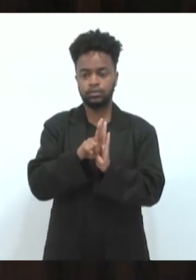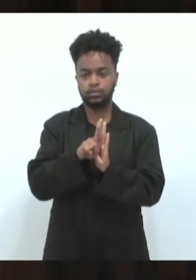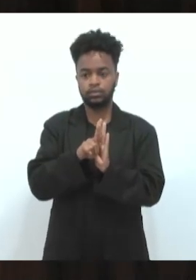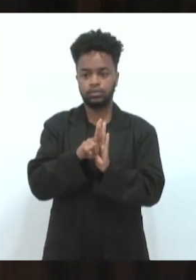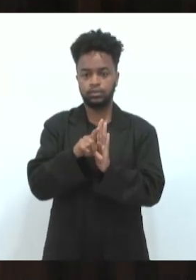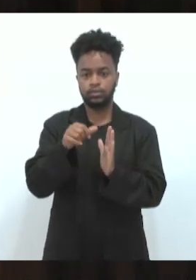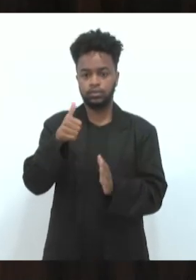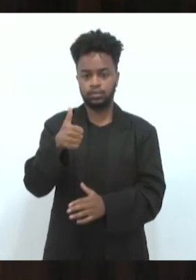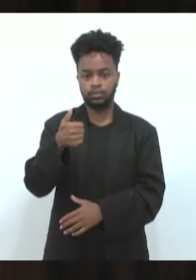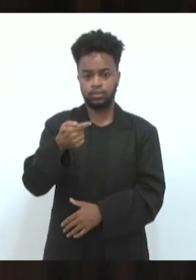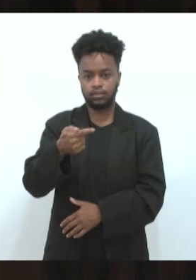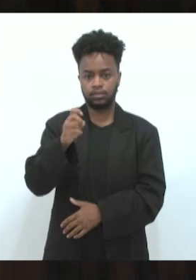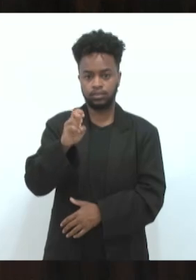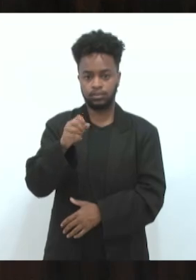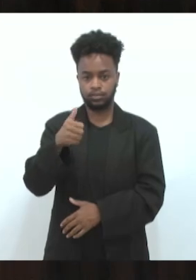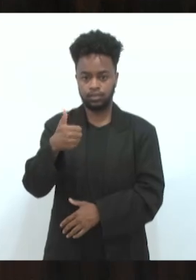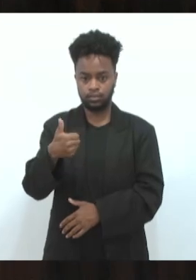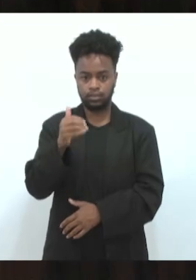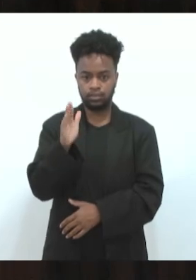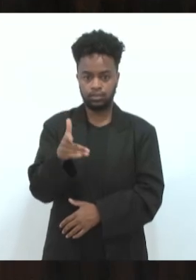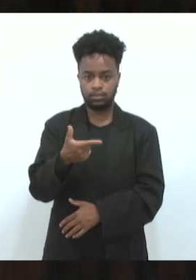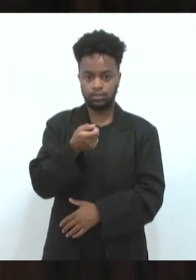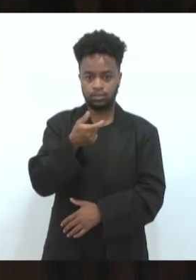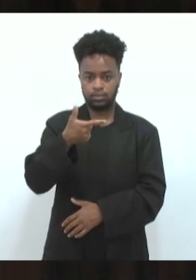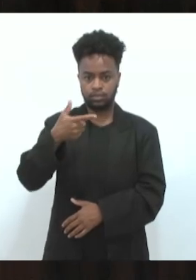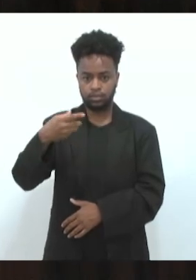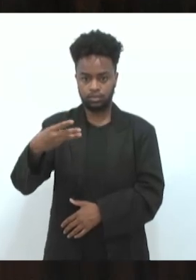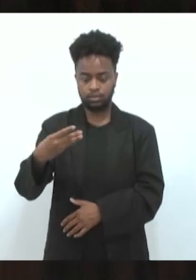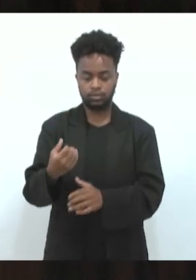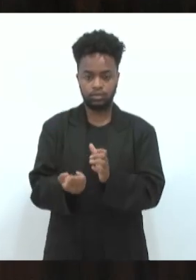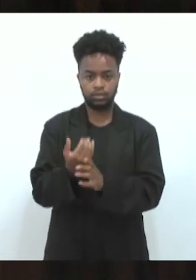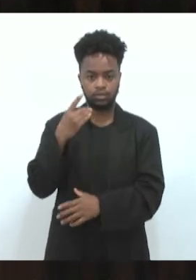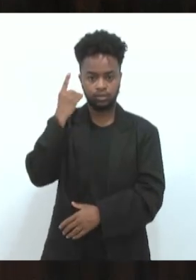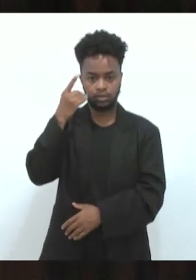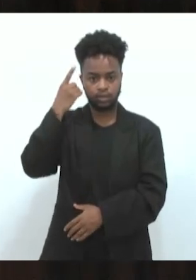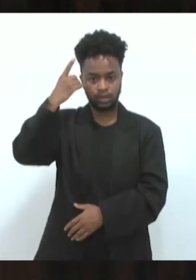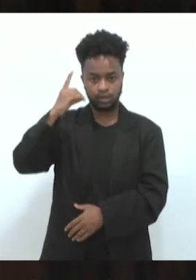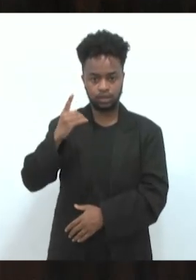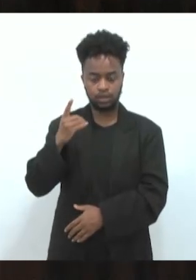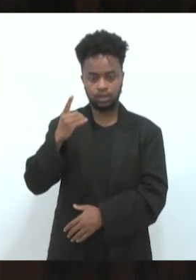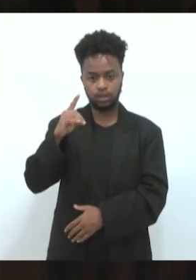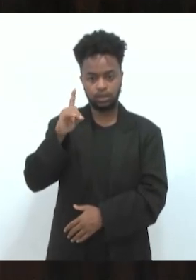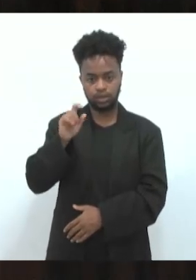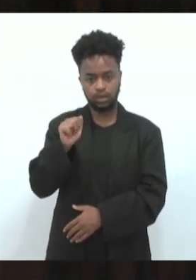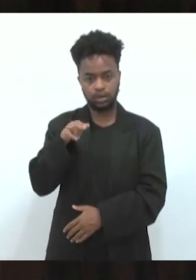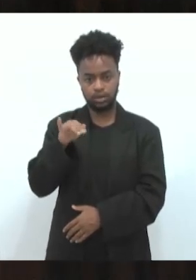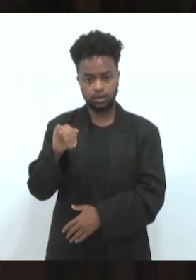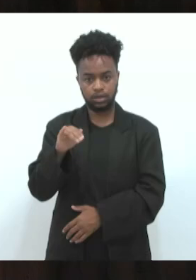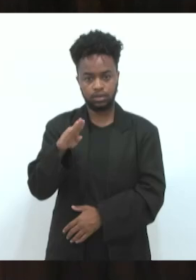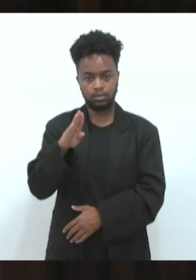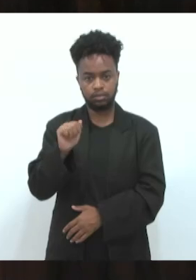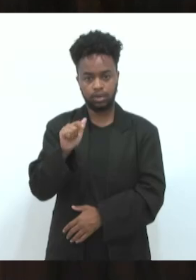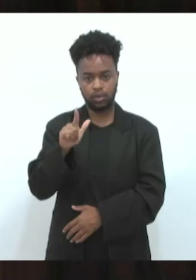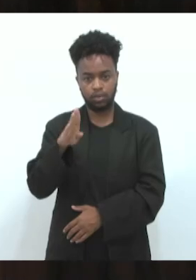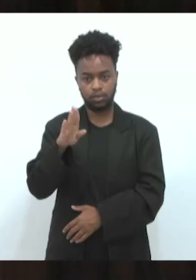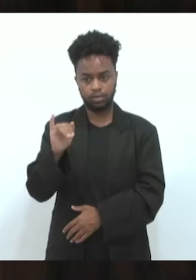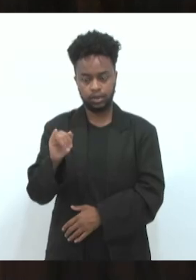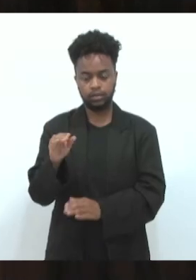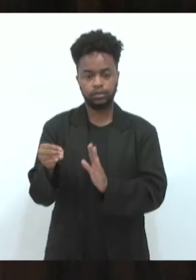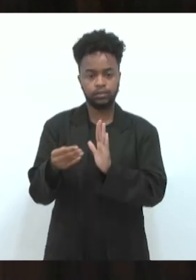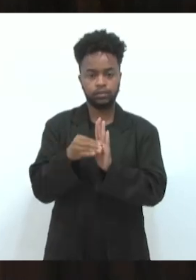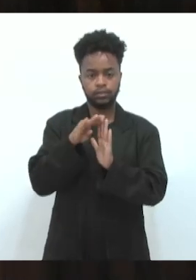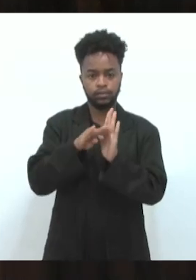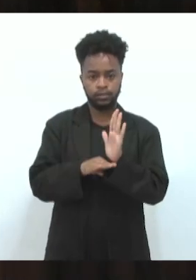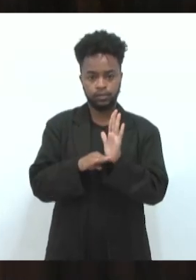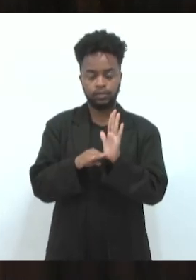número 1.751, de 2023, do deputada Dani Balbi. Requer a inclusão na ordem do dia o projeto